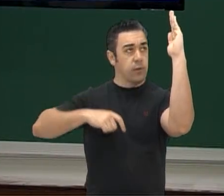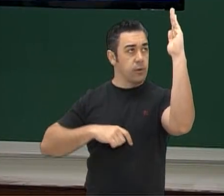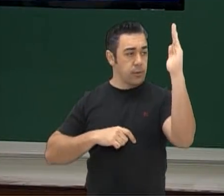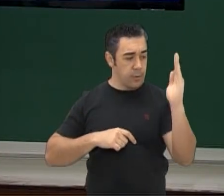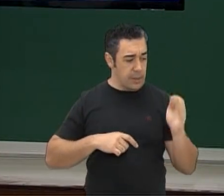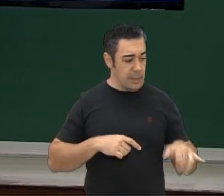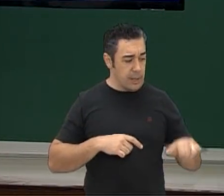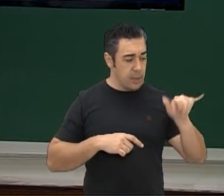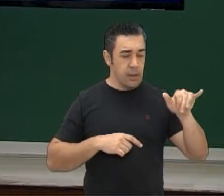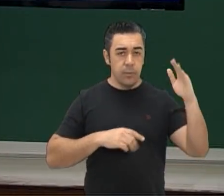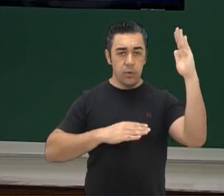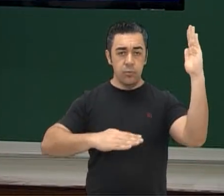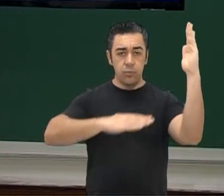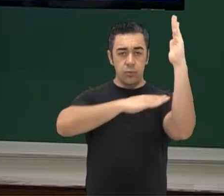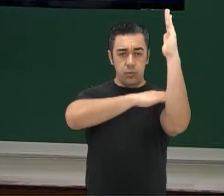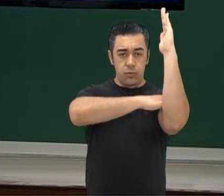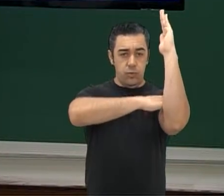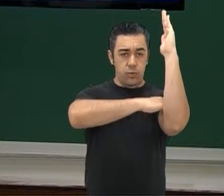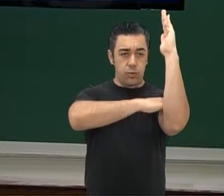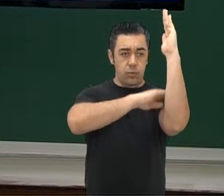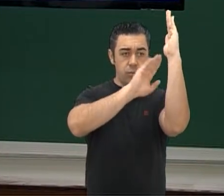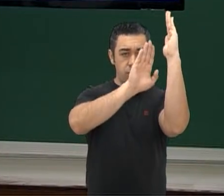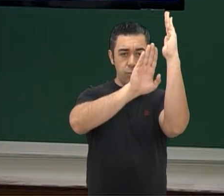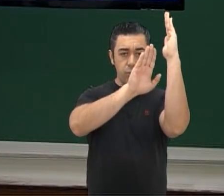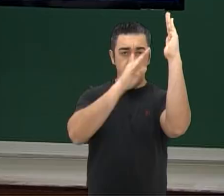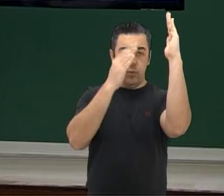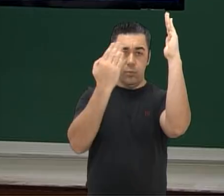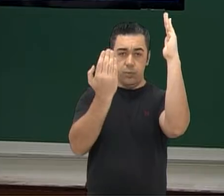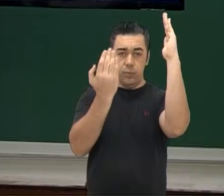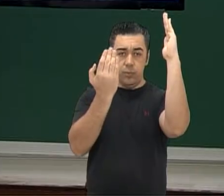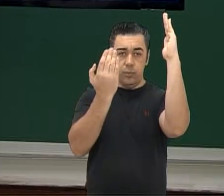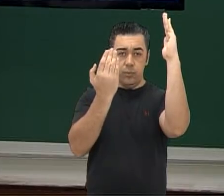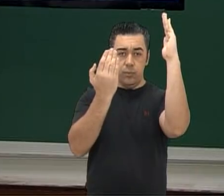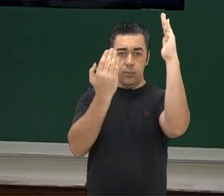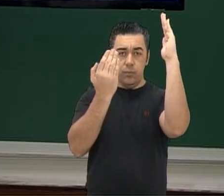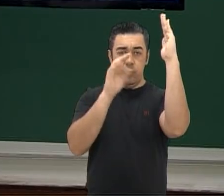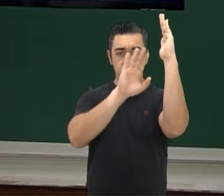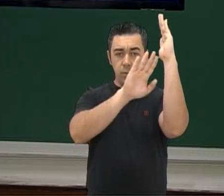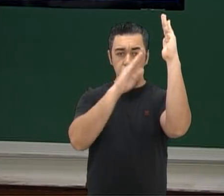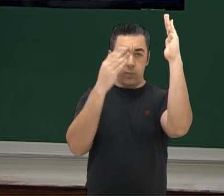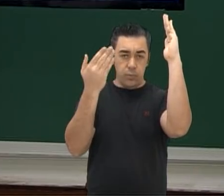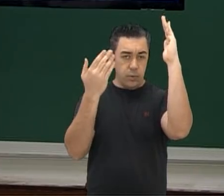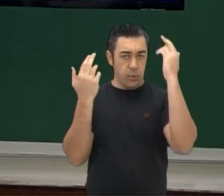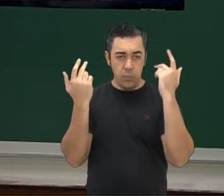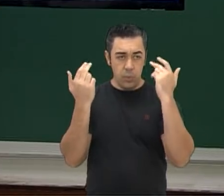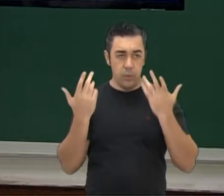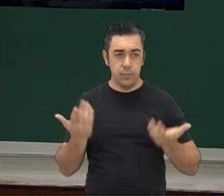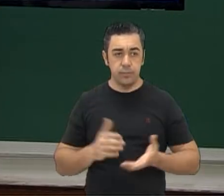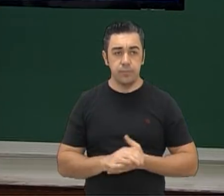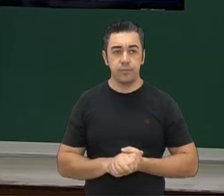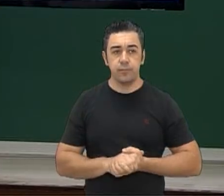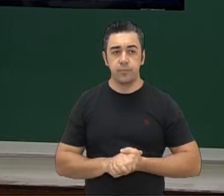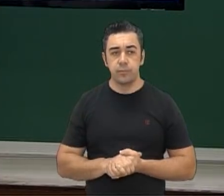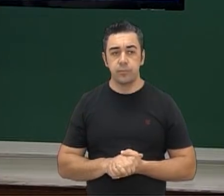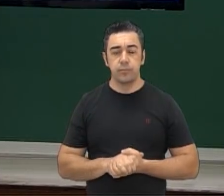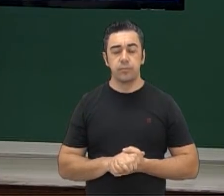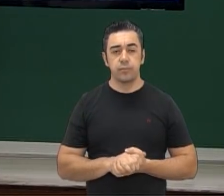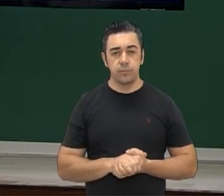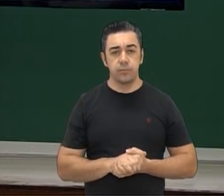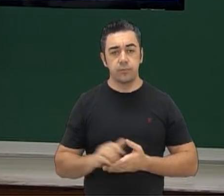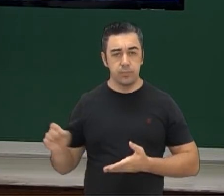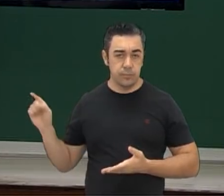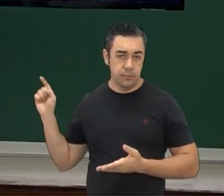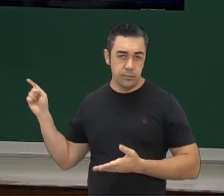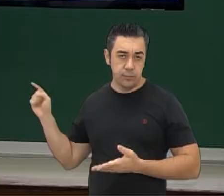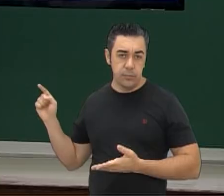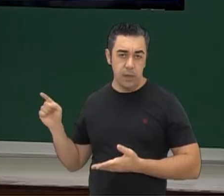eixo X, e o reflexo dessa imagem, ele está sendo transferido para o lado direito, ali do lado do eixo,